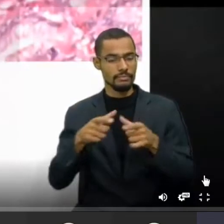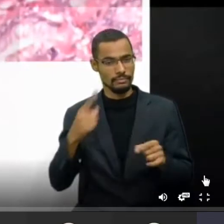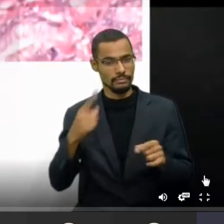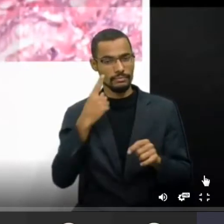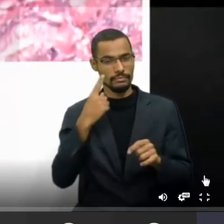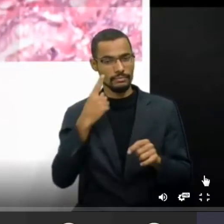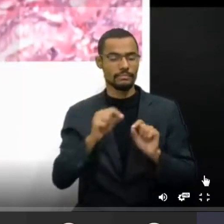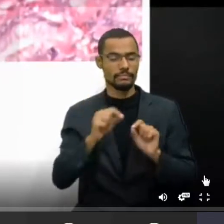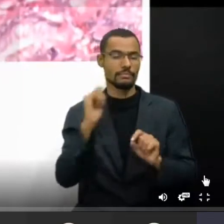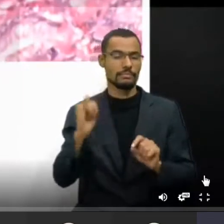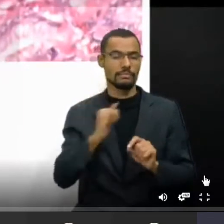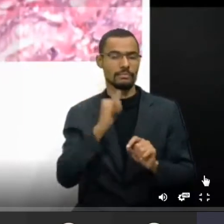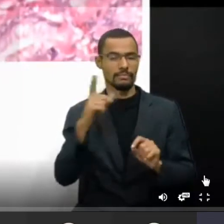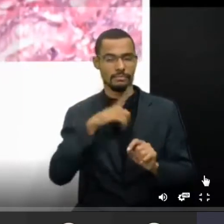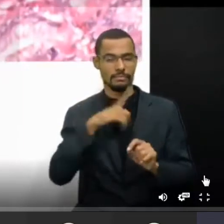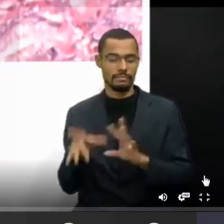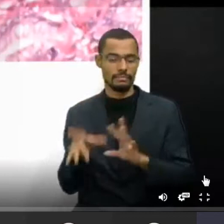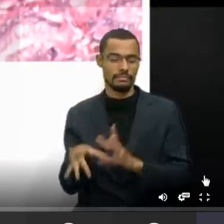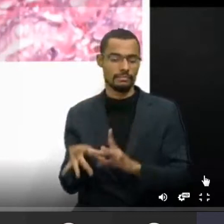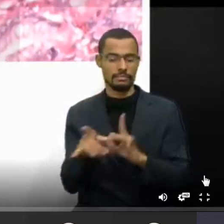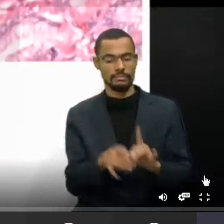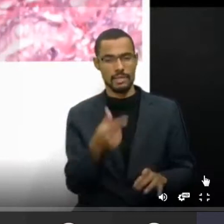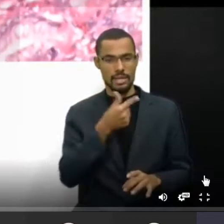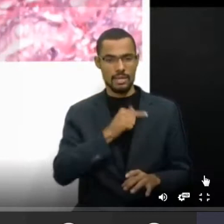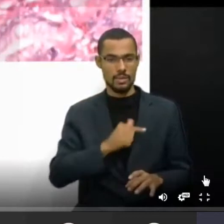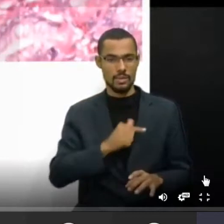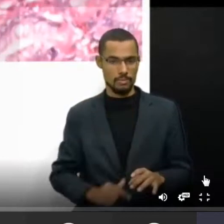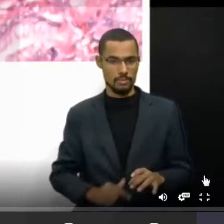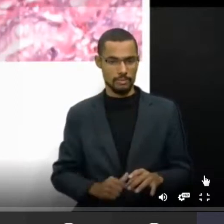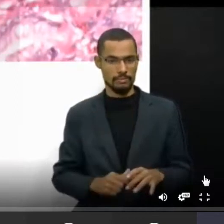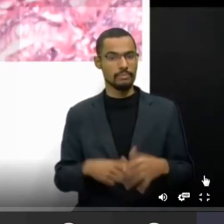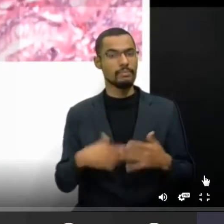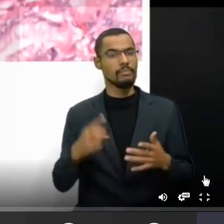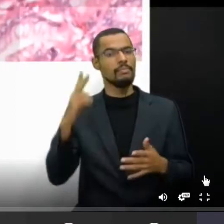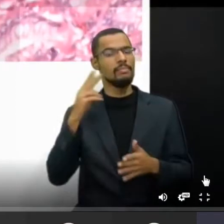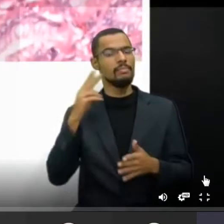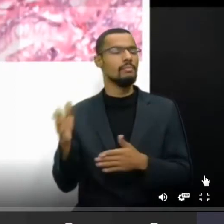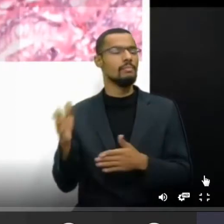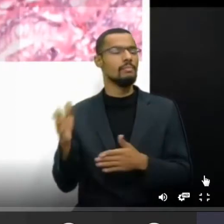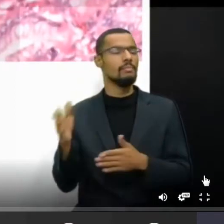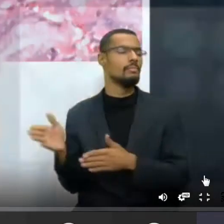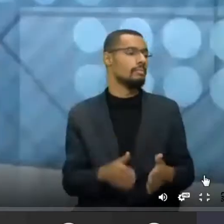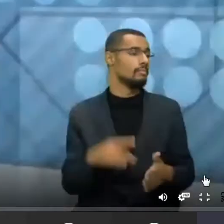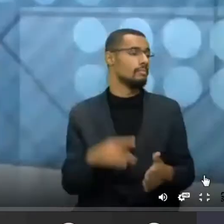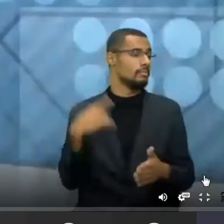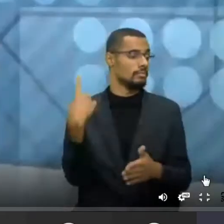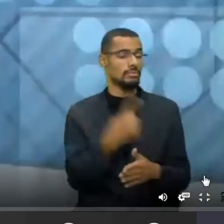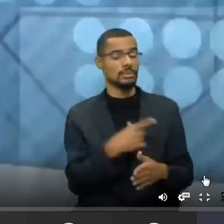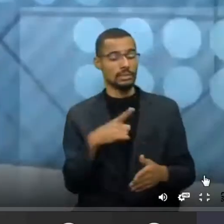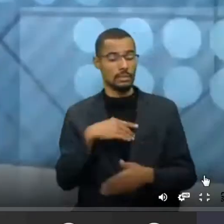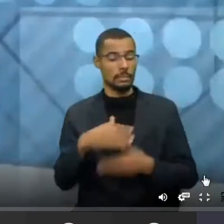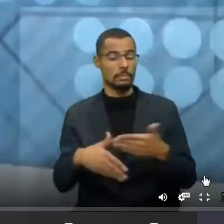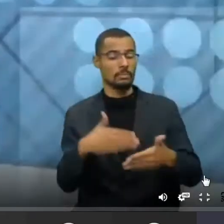então, do estômago. Então, reforçando, nós temos para os